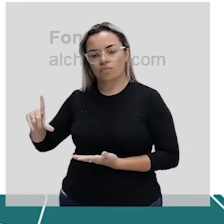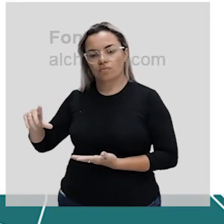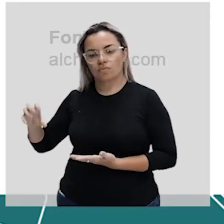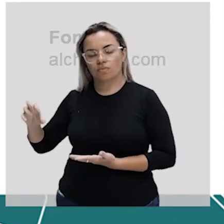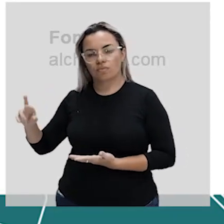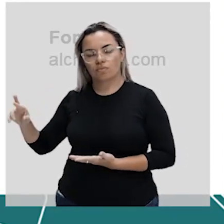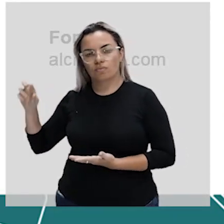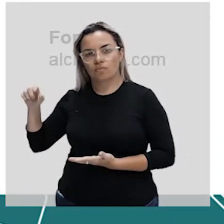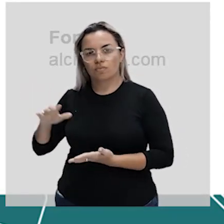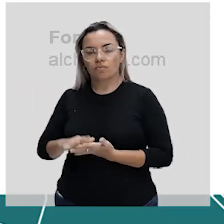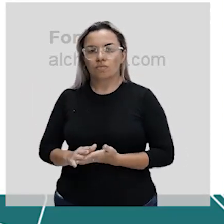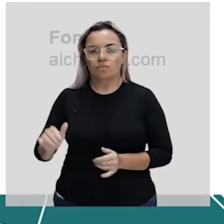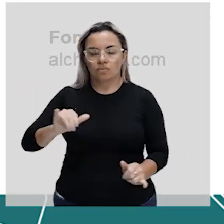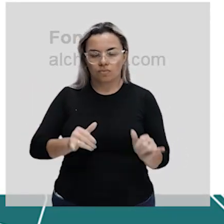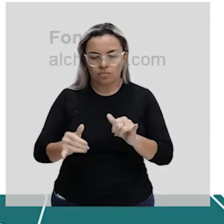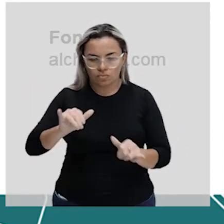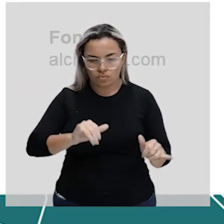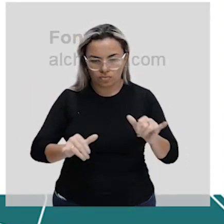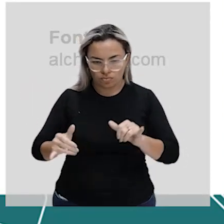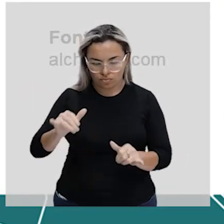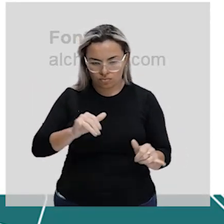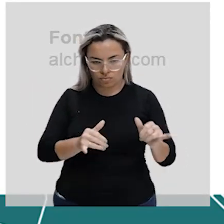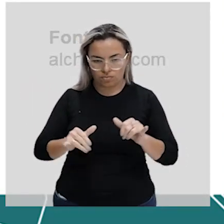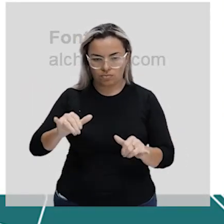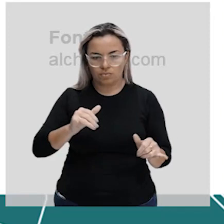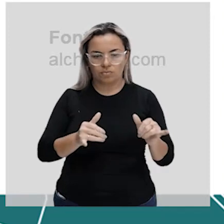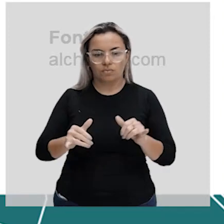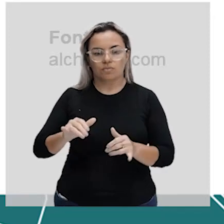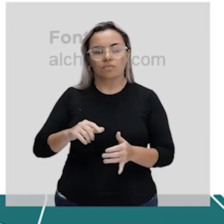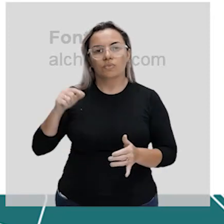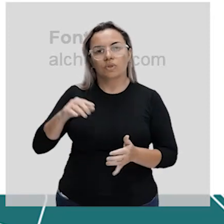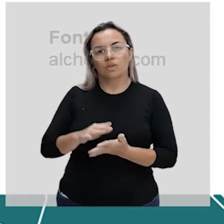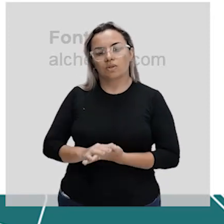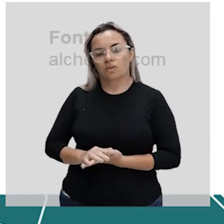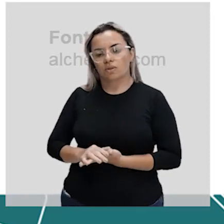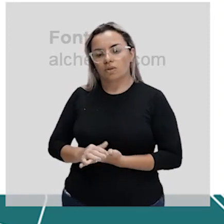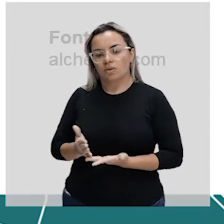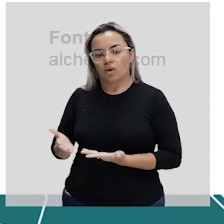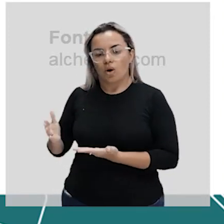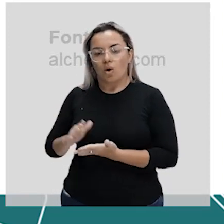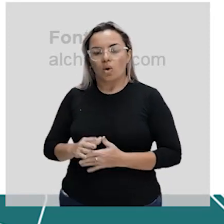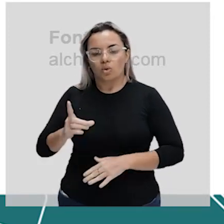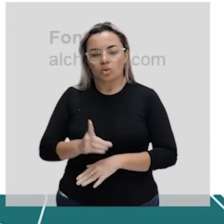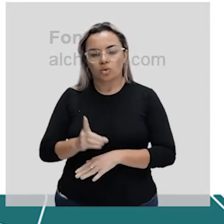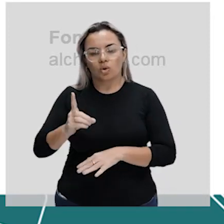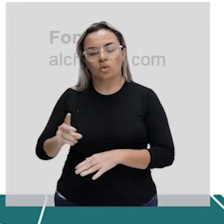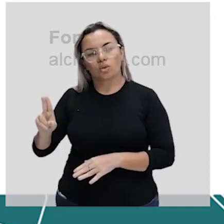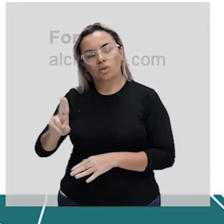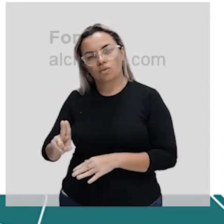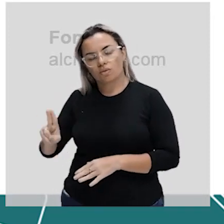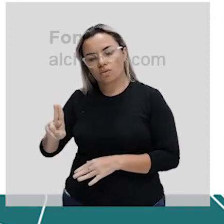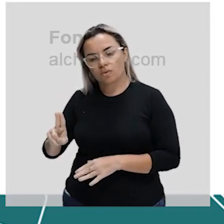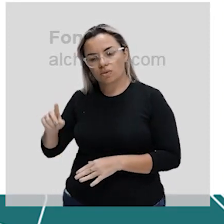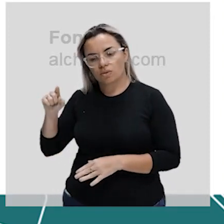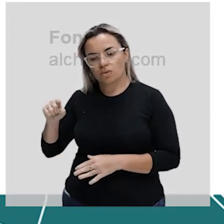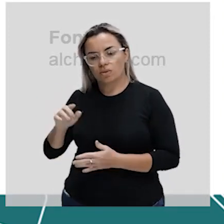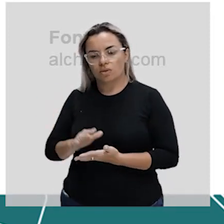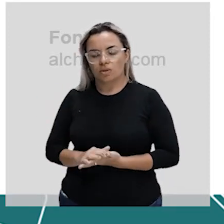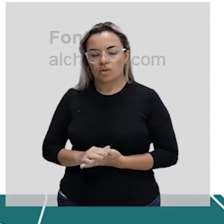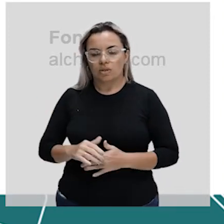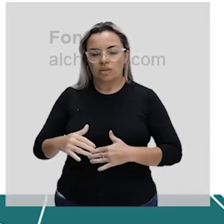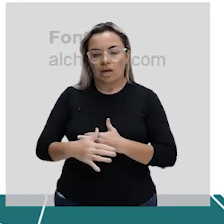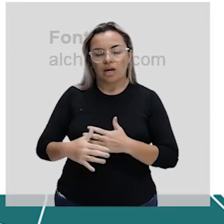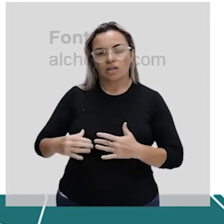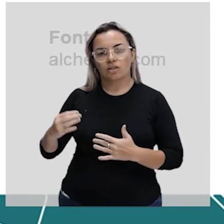Ele foi um químico americano, tá? E doutor pela Universidade de Chicago. E ele ficou famoso pelo